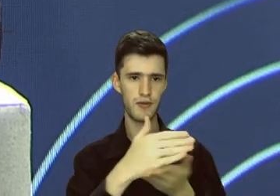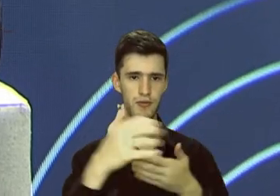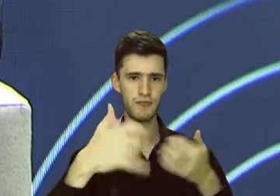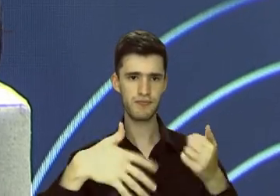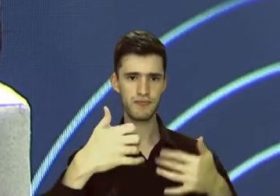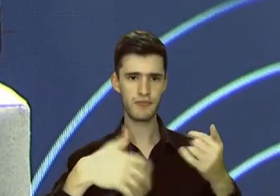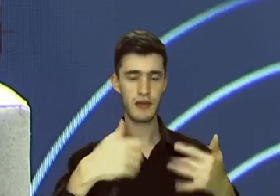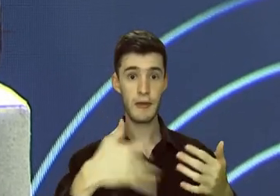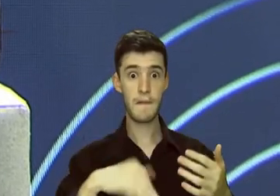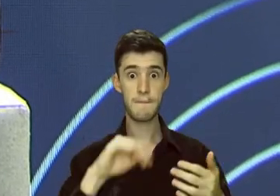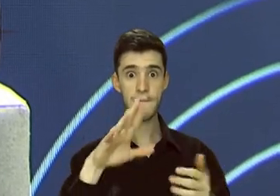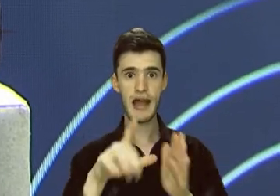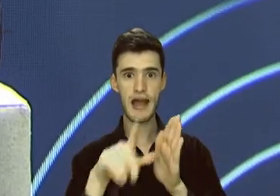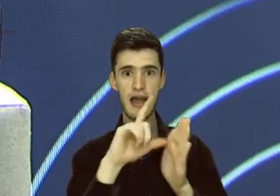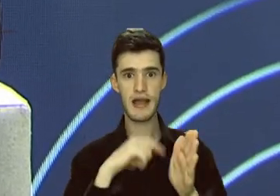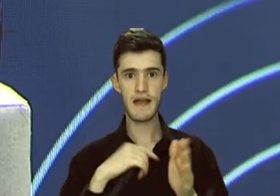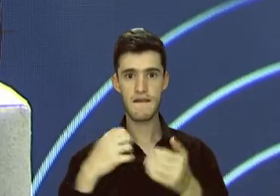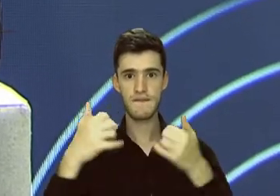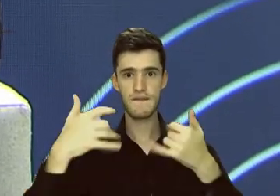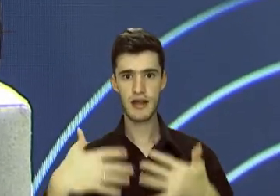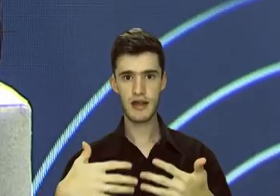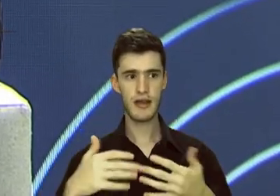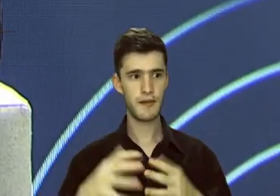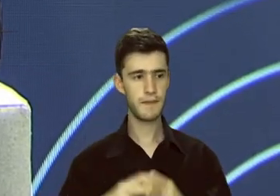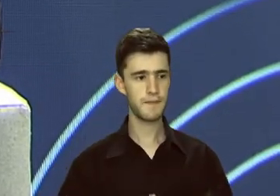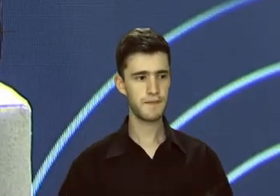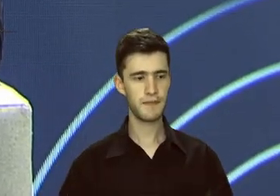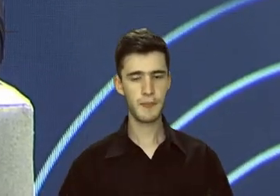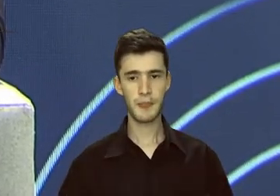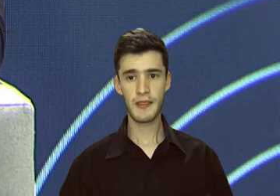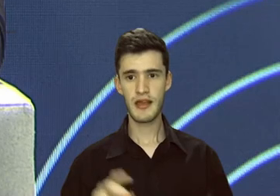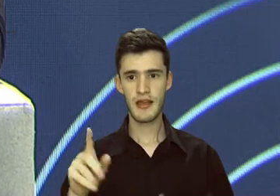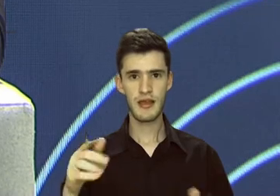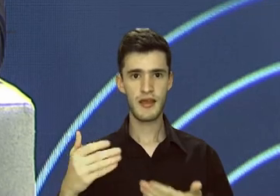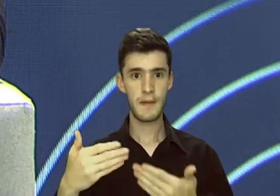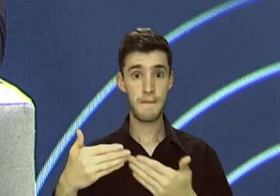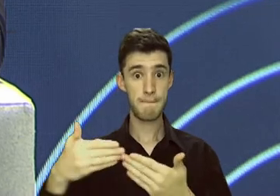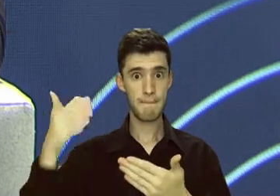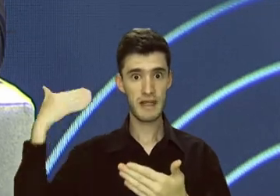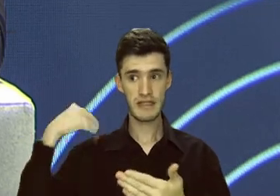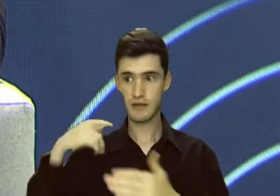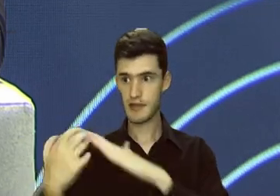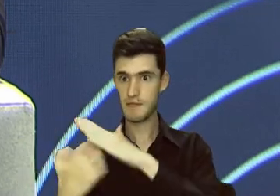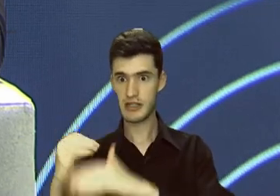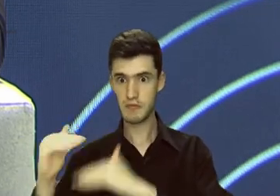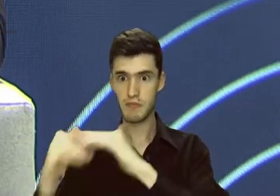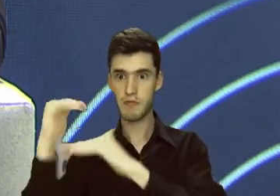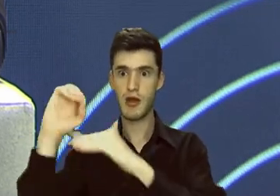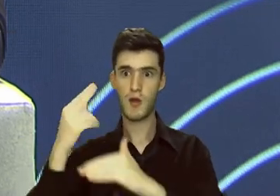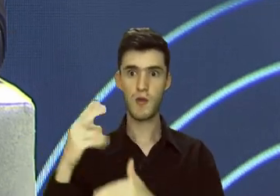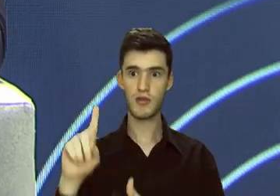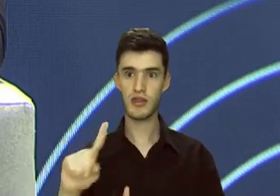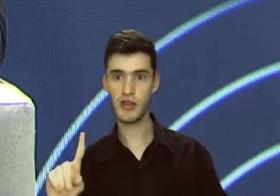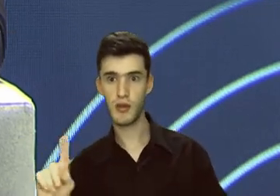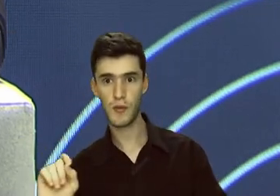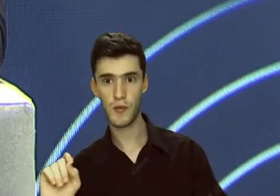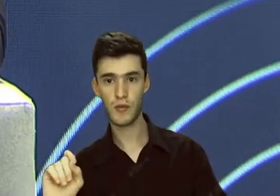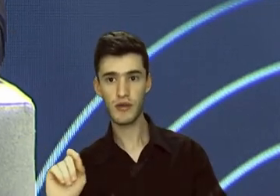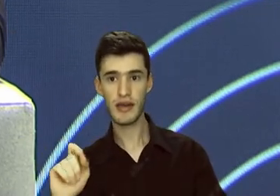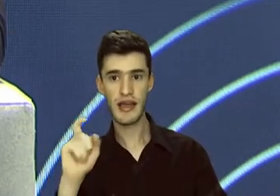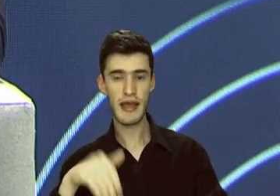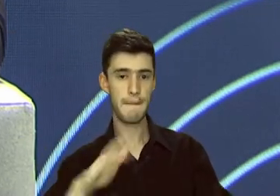mão do funcionário né até dois anos atrás por se é 100% presencial eu não quero esse emprego